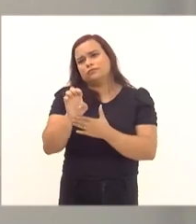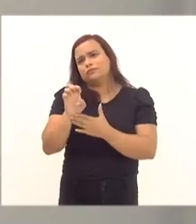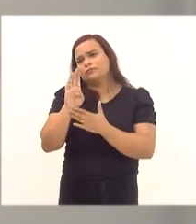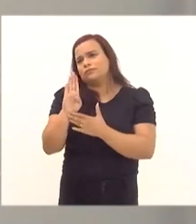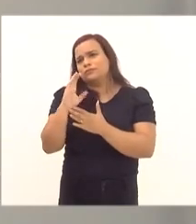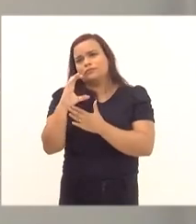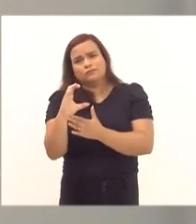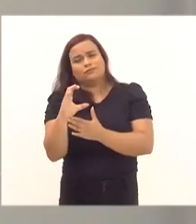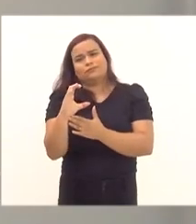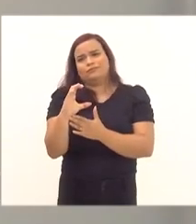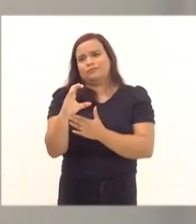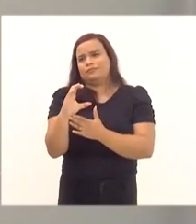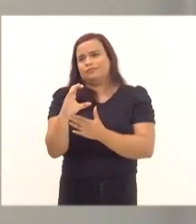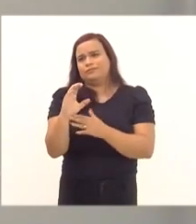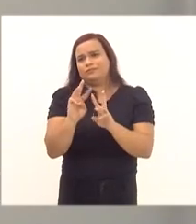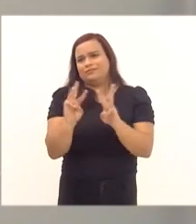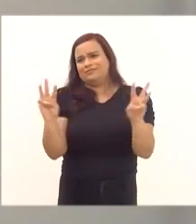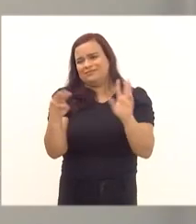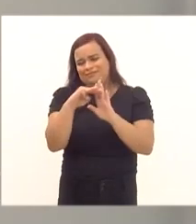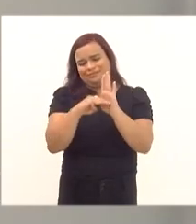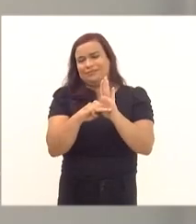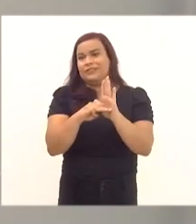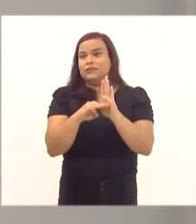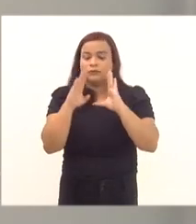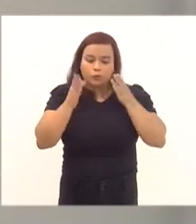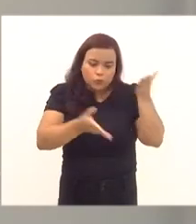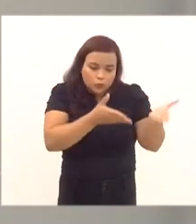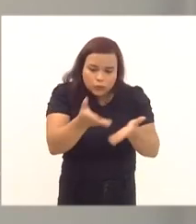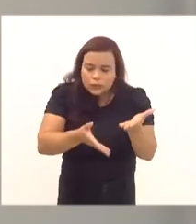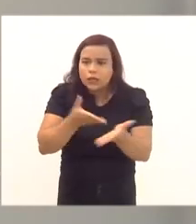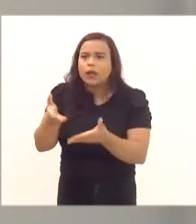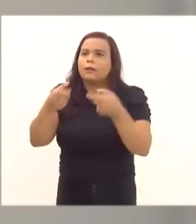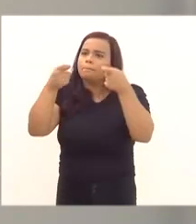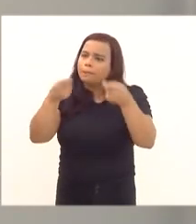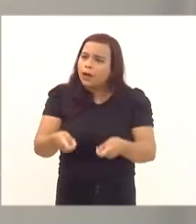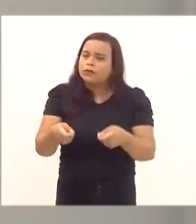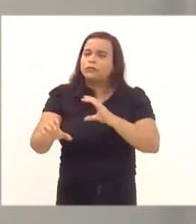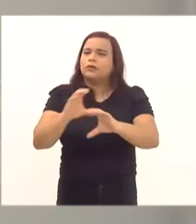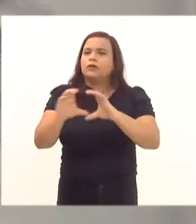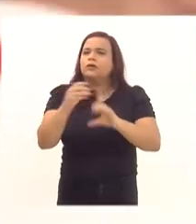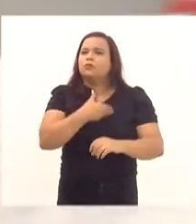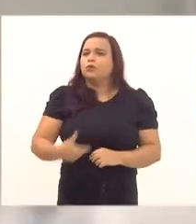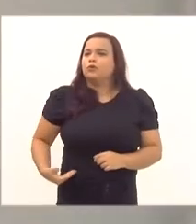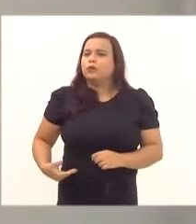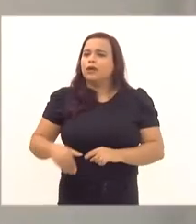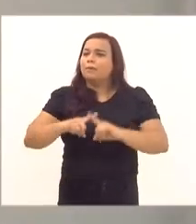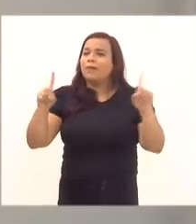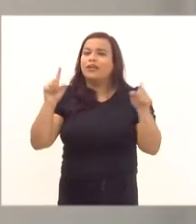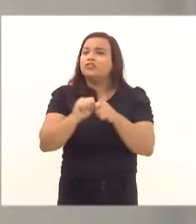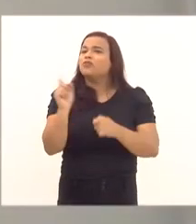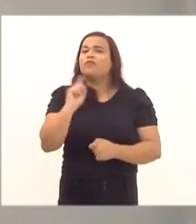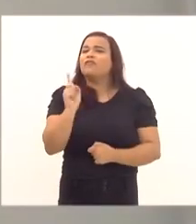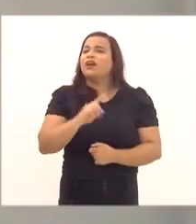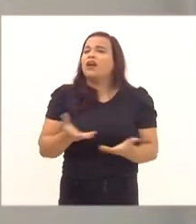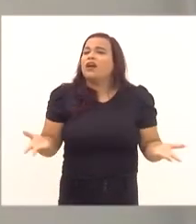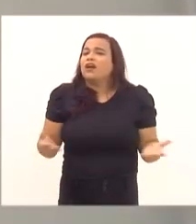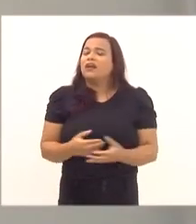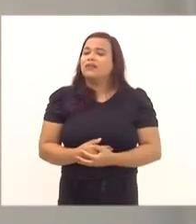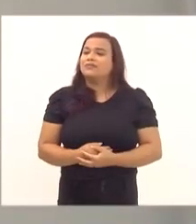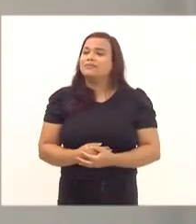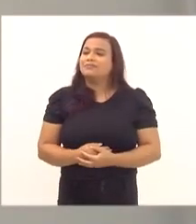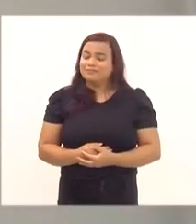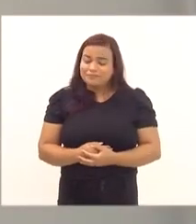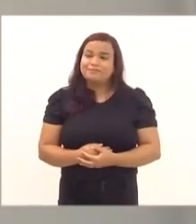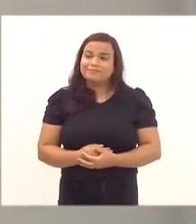IBC de zelar e de manter a comunicação pública e ela não vem fazendo isso como ela não vem